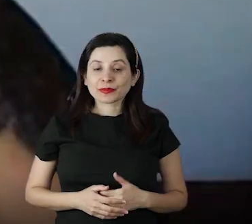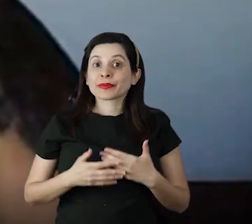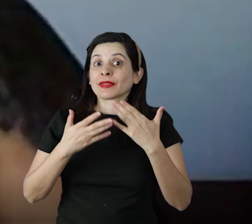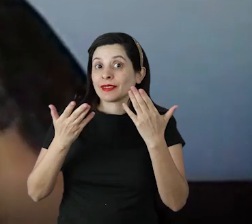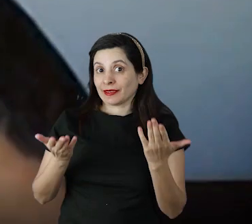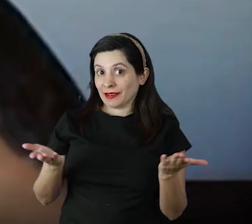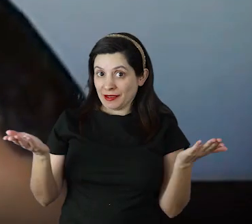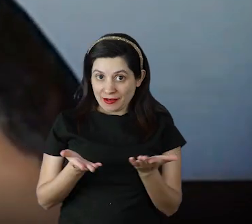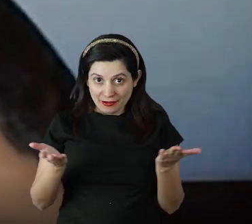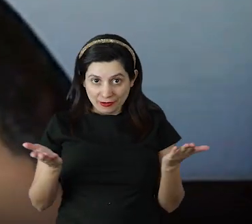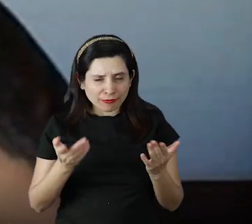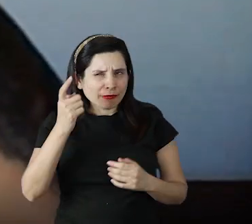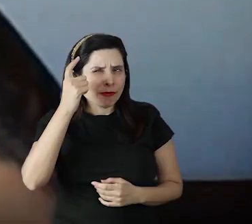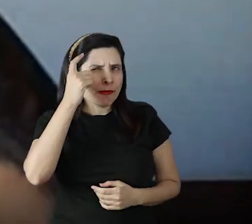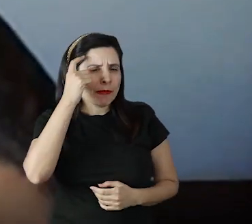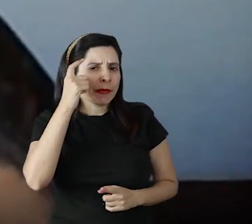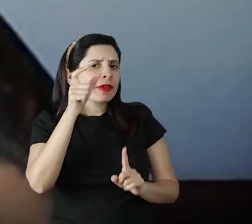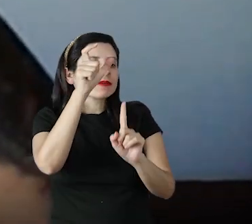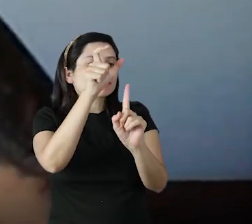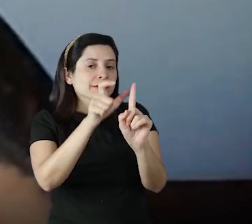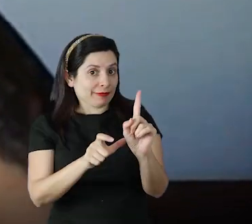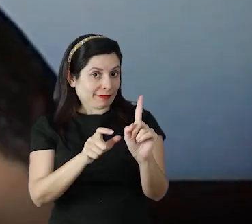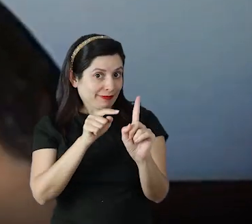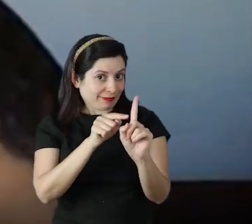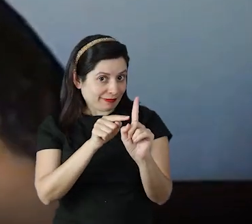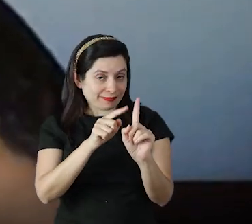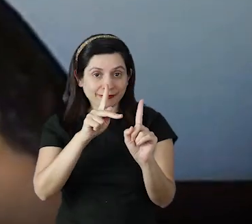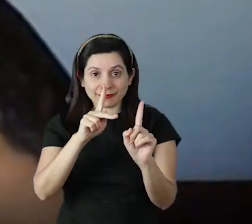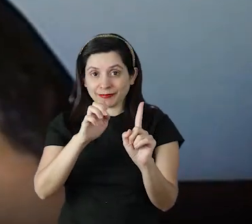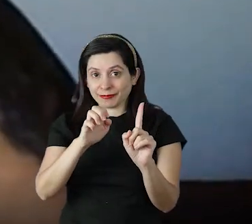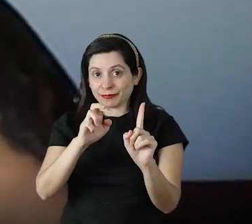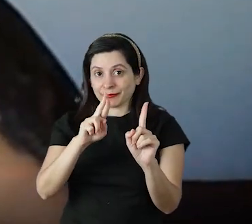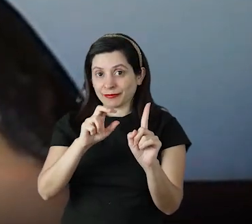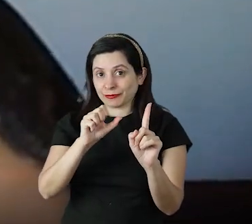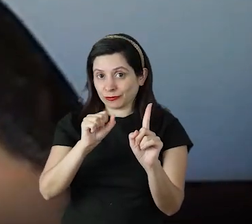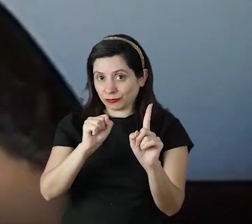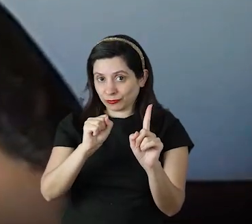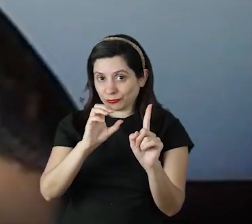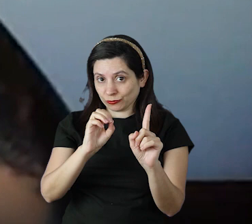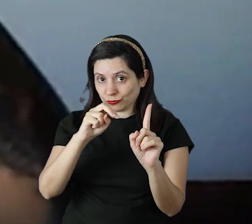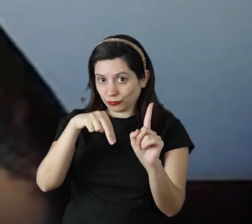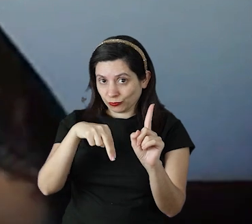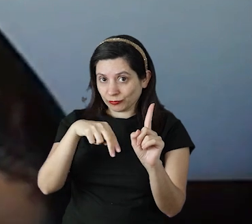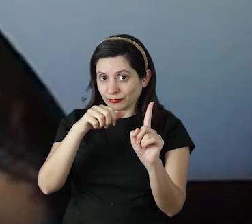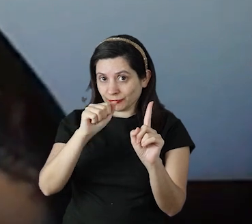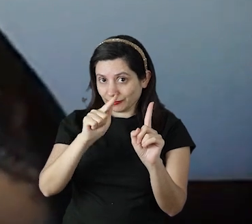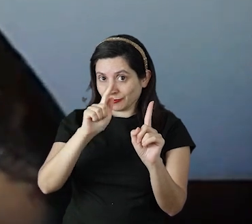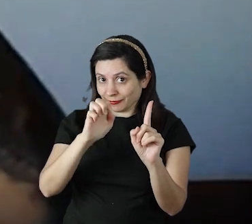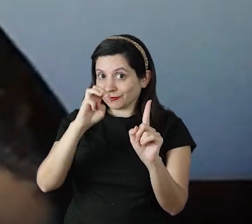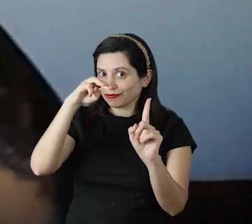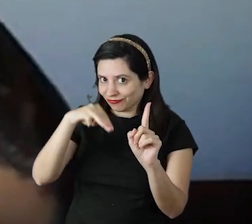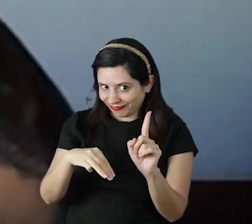E aí hoje a gente vai pensar personagem, e personagem também não está dissociado de estrutura,